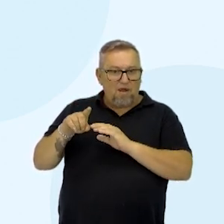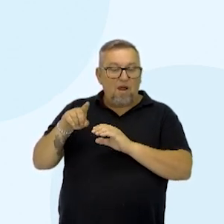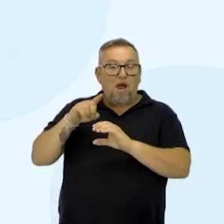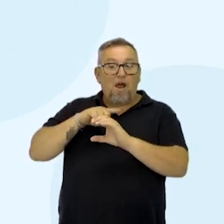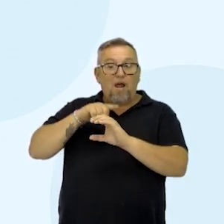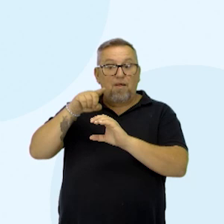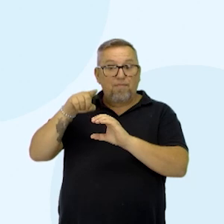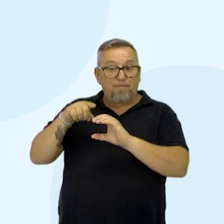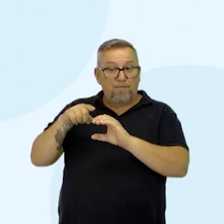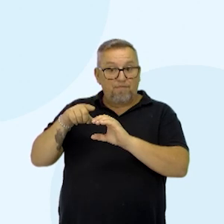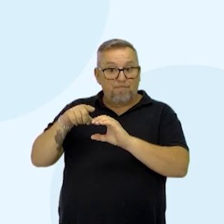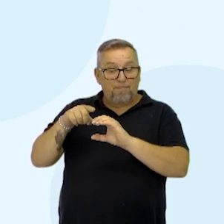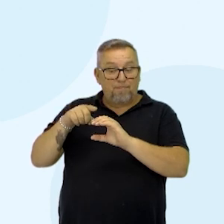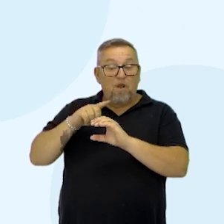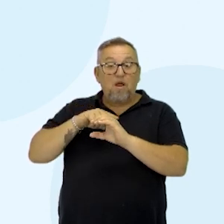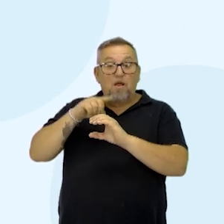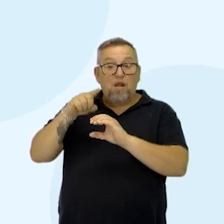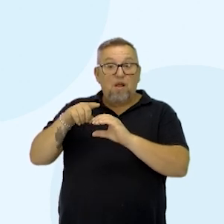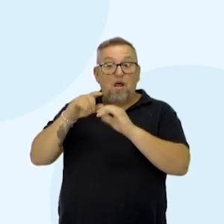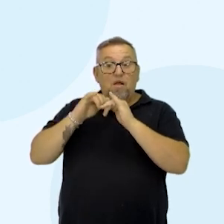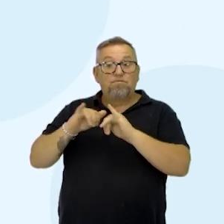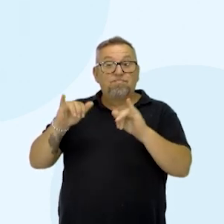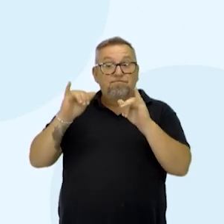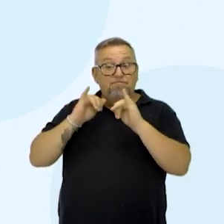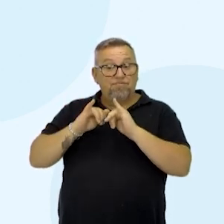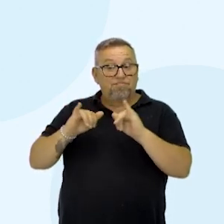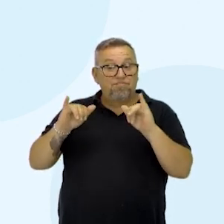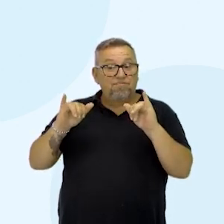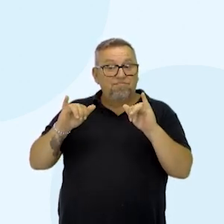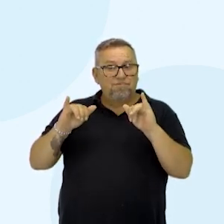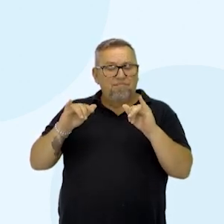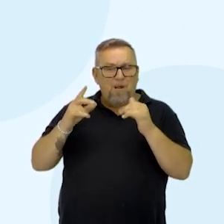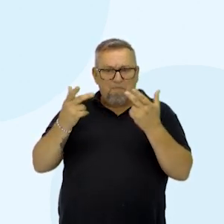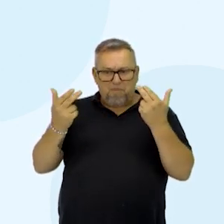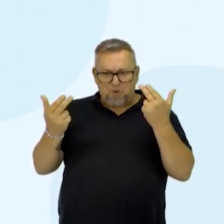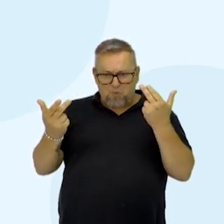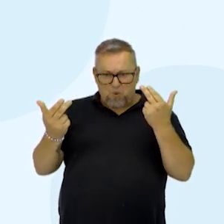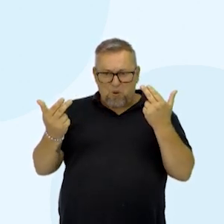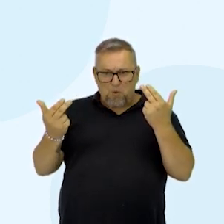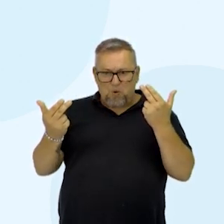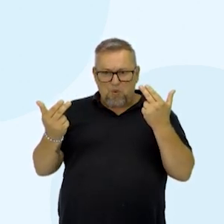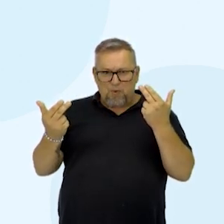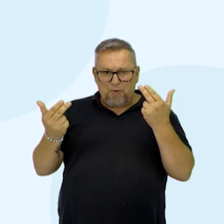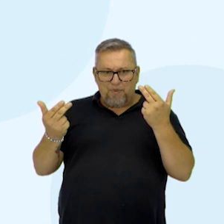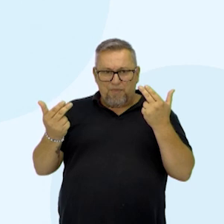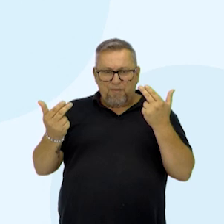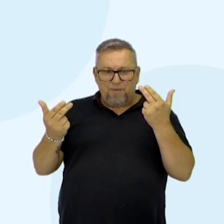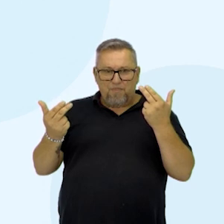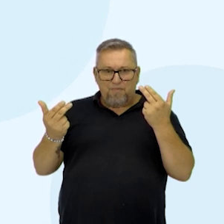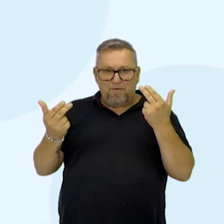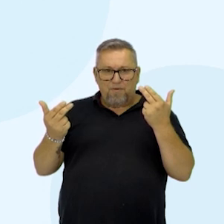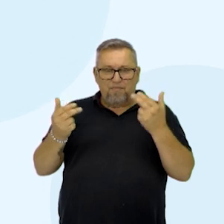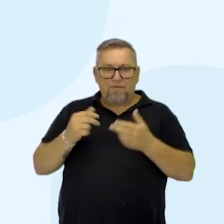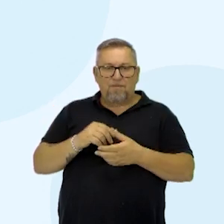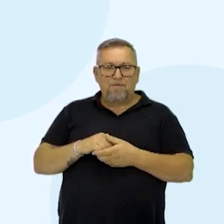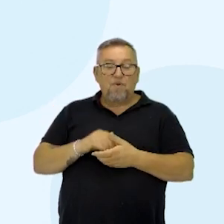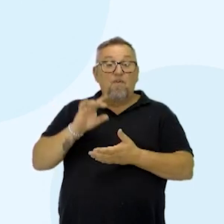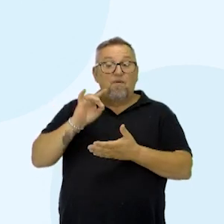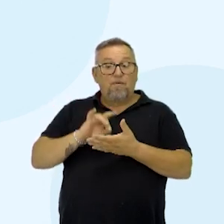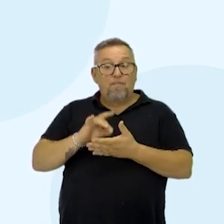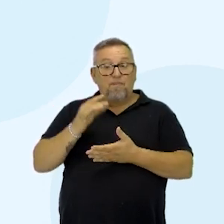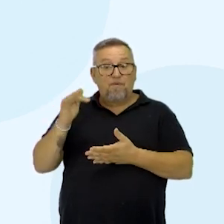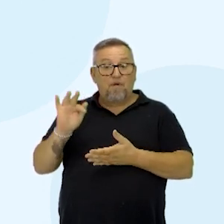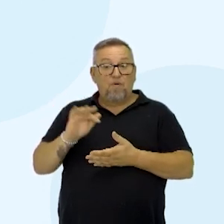Artigo científico e artigo de divulgação científica. Eles são as mesmas coisas, têm a mesma finalidade? Então, aí na tela,